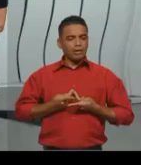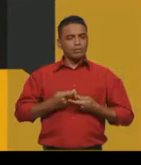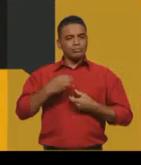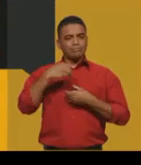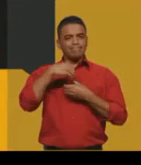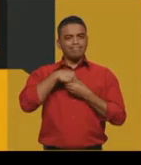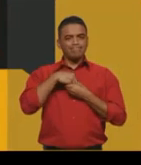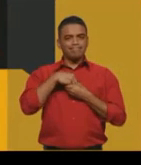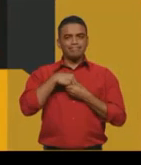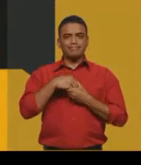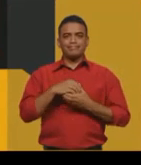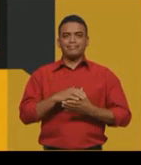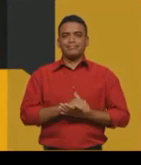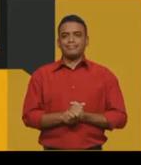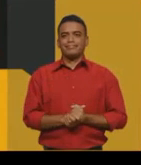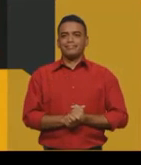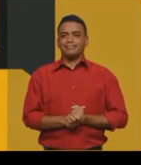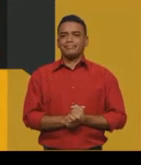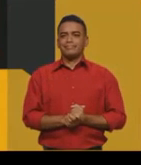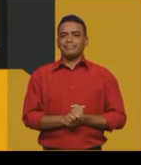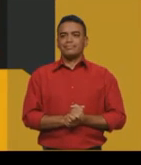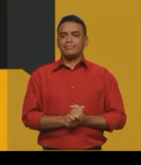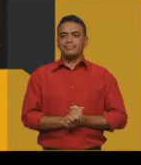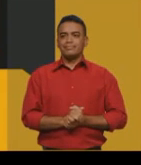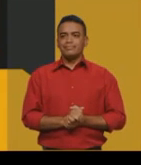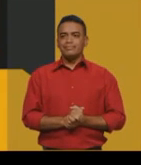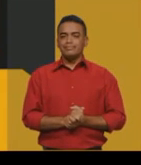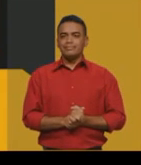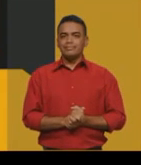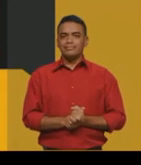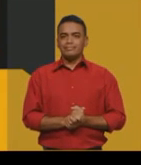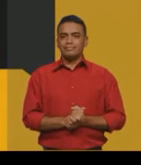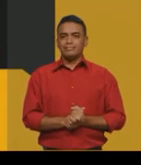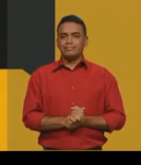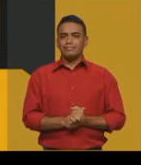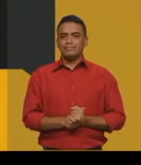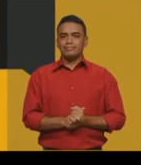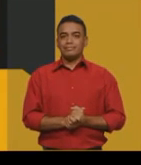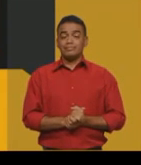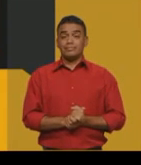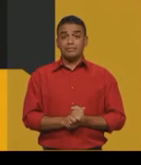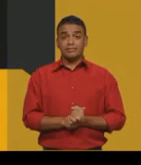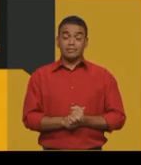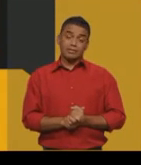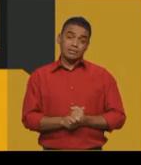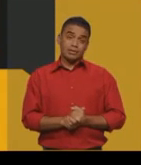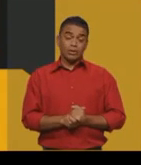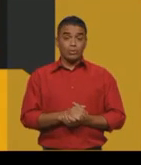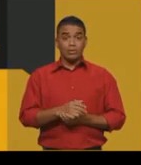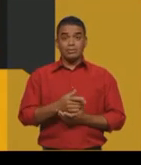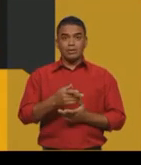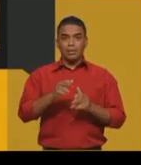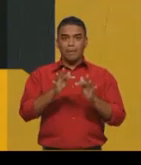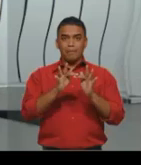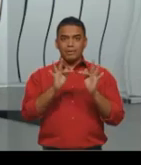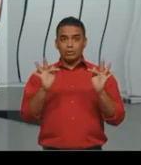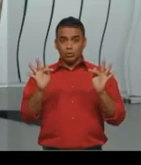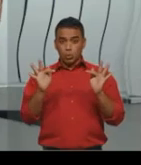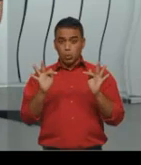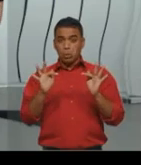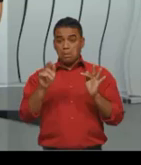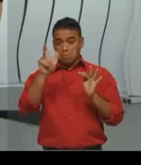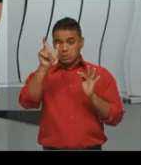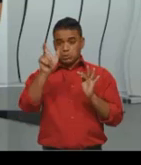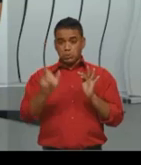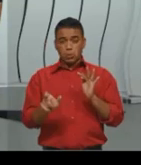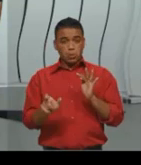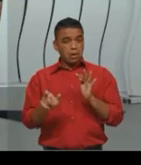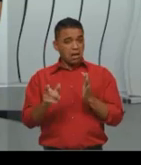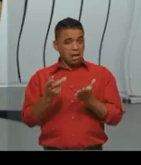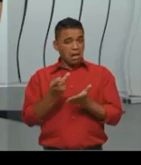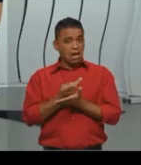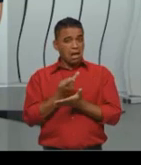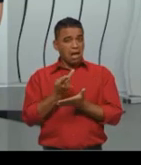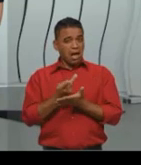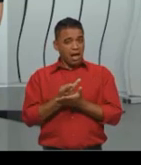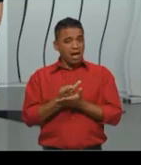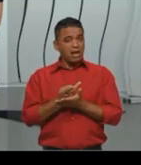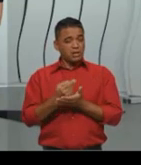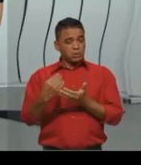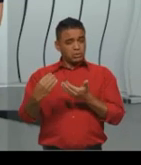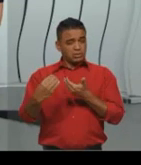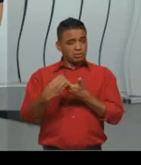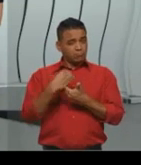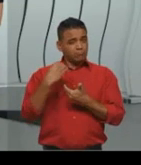Always the wrong person gives you the right lesson in life. Geralmente a pessoa errada que dá a lição certa para você. Também é uma frase